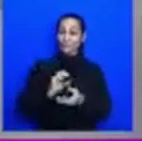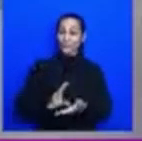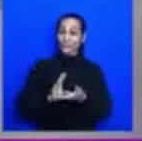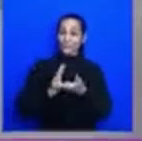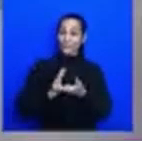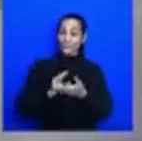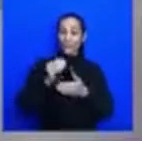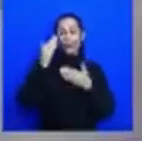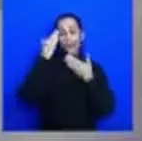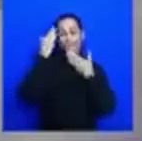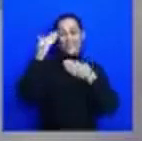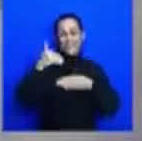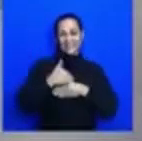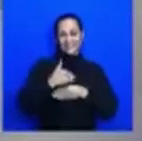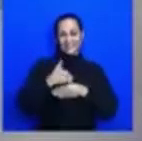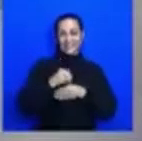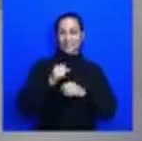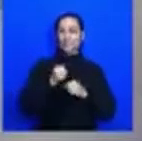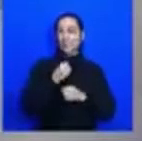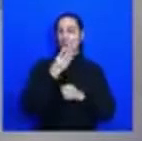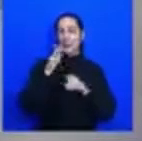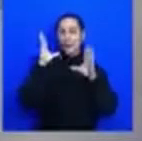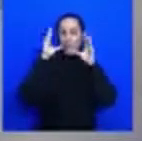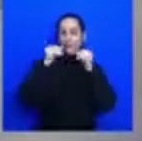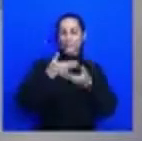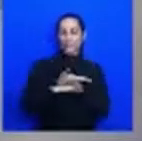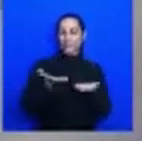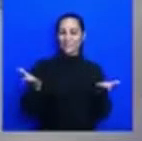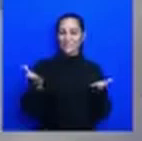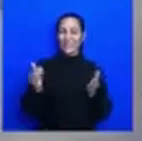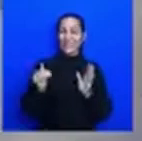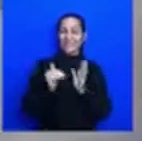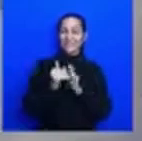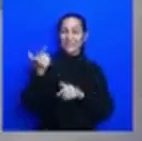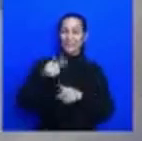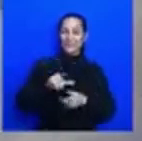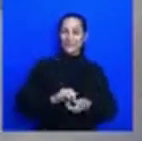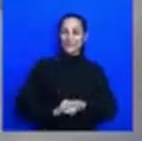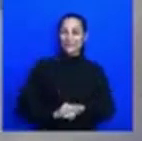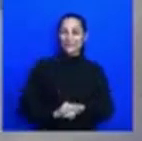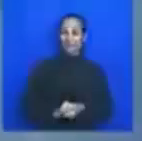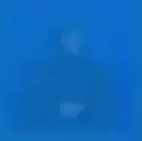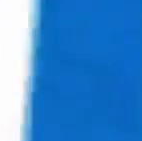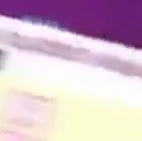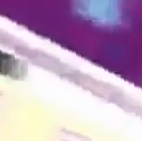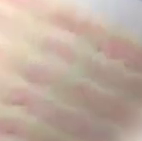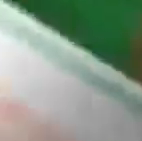acumulou. Obrigada pela companhia, uma excelente noite para você. Até a próxima!